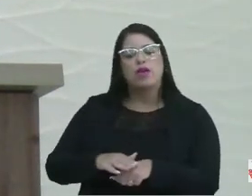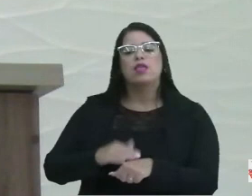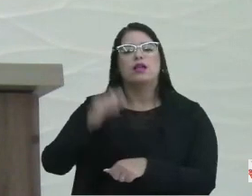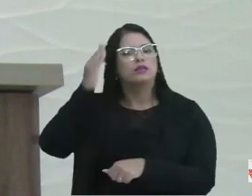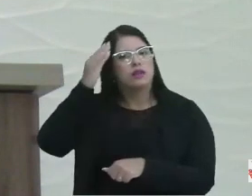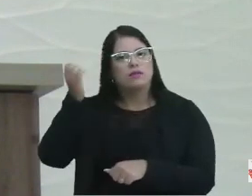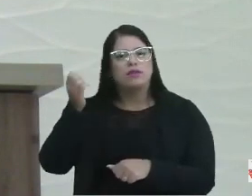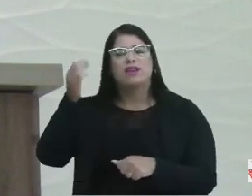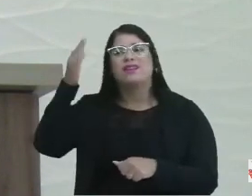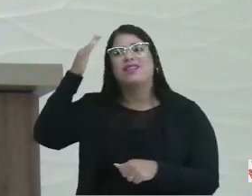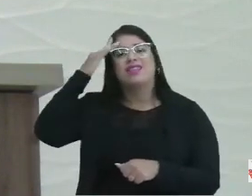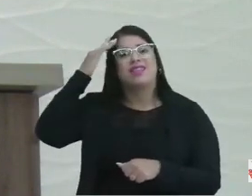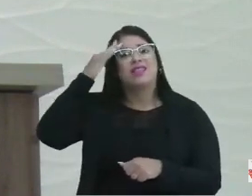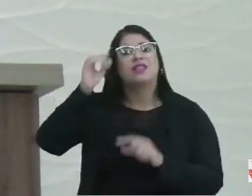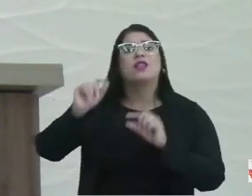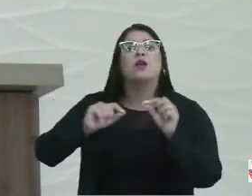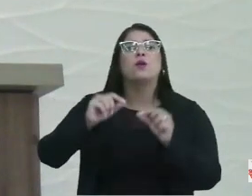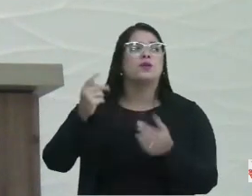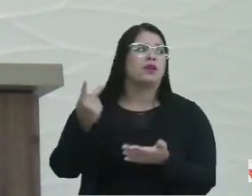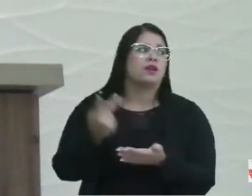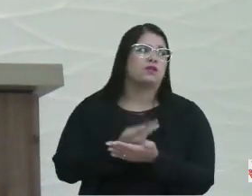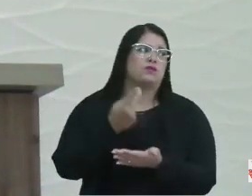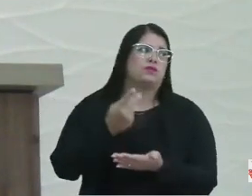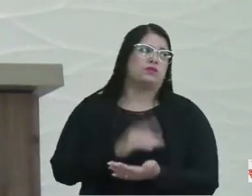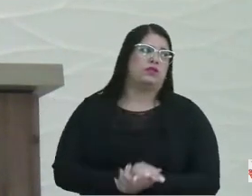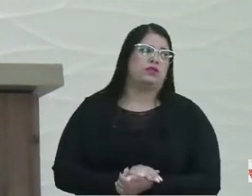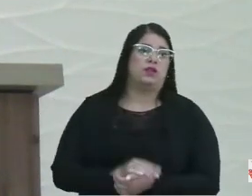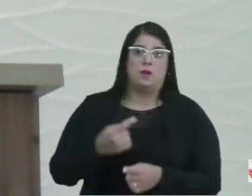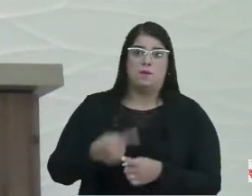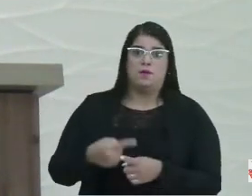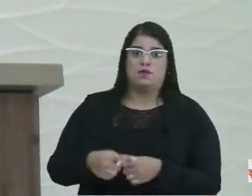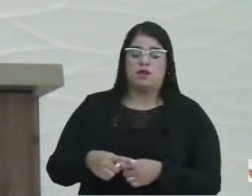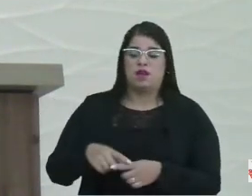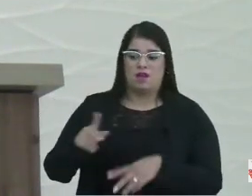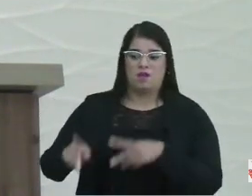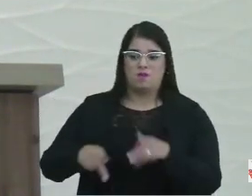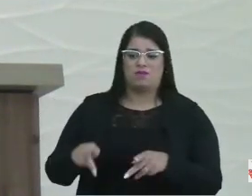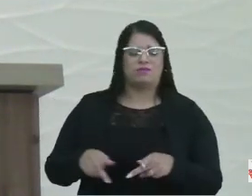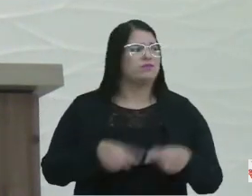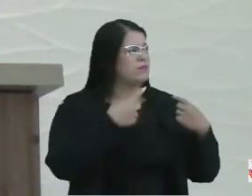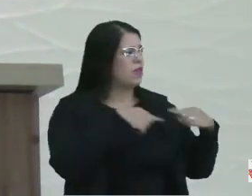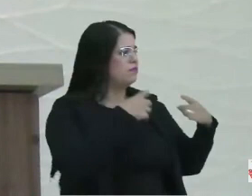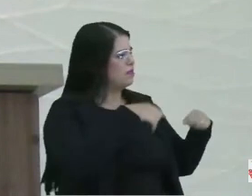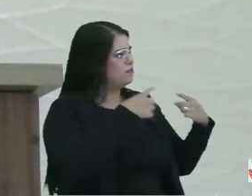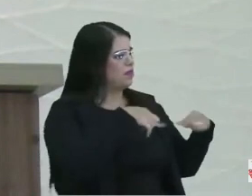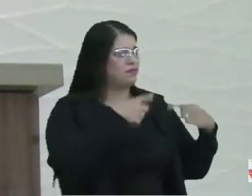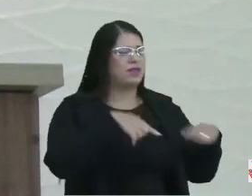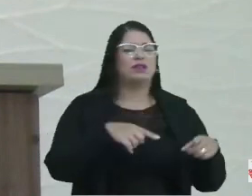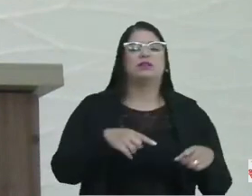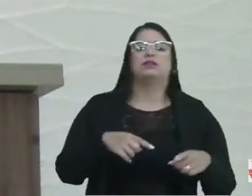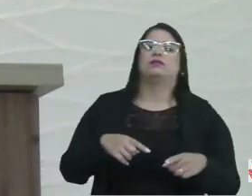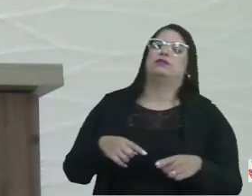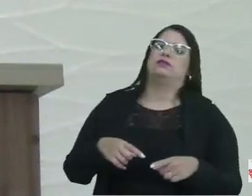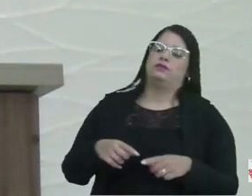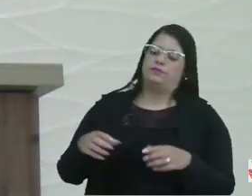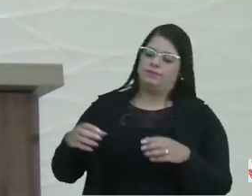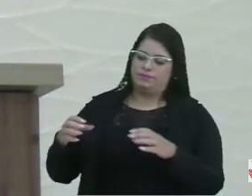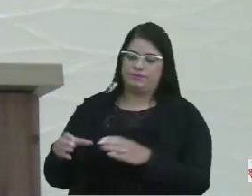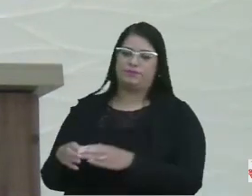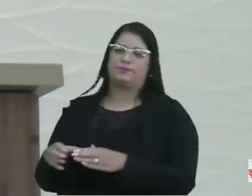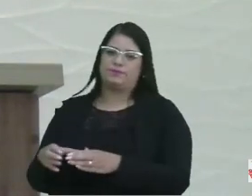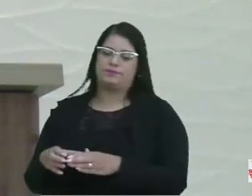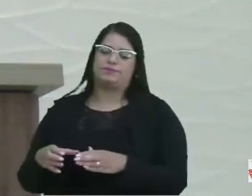está acontecendo. Eles se reclamaram, estavam reclamando na comunidade e me